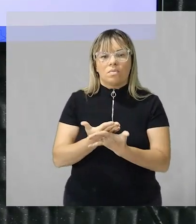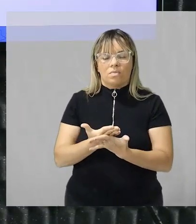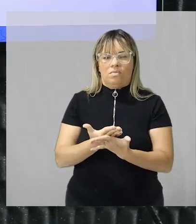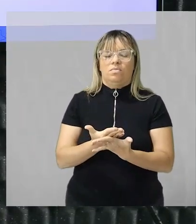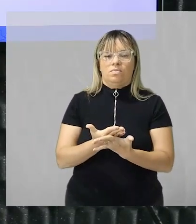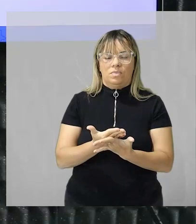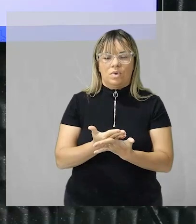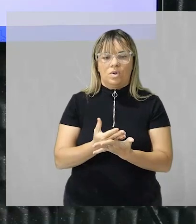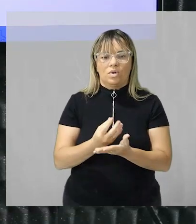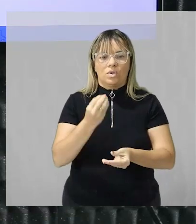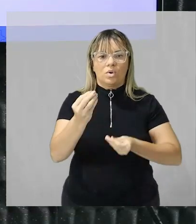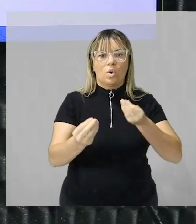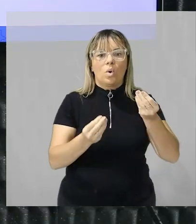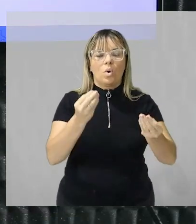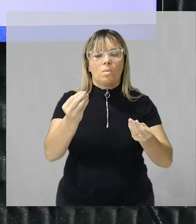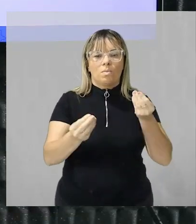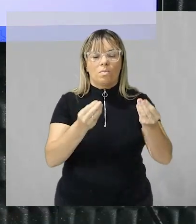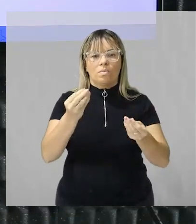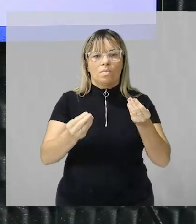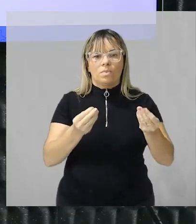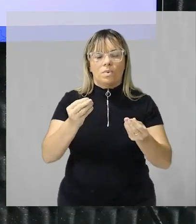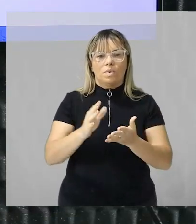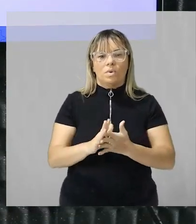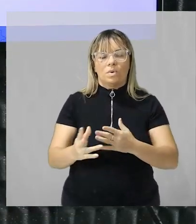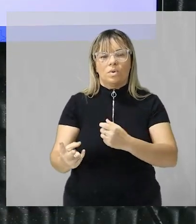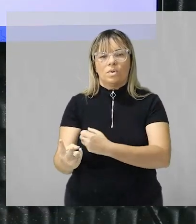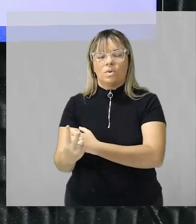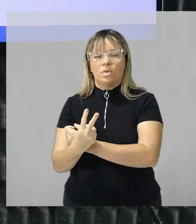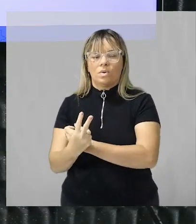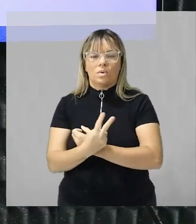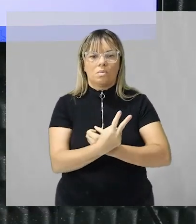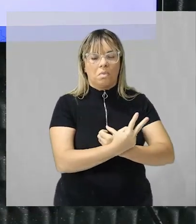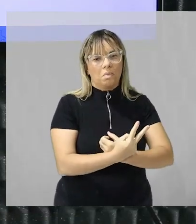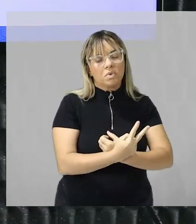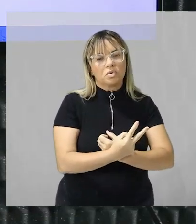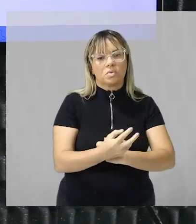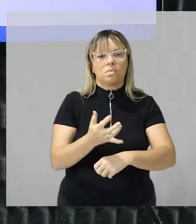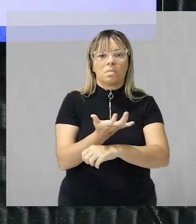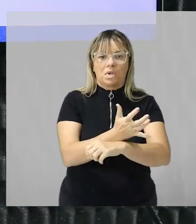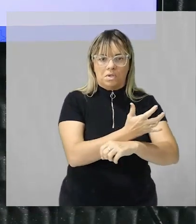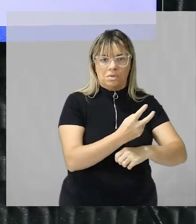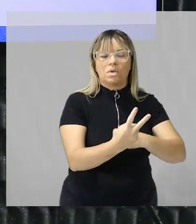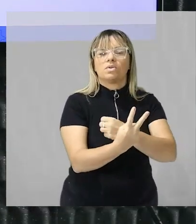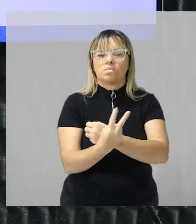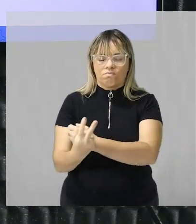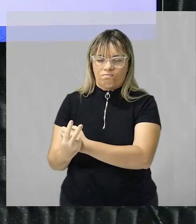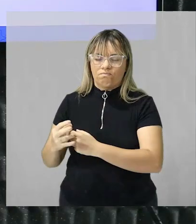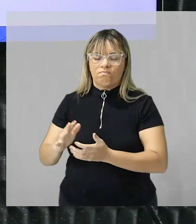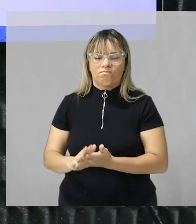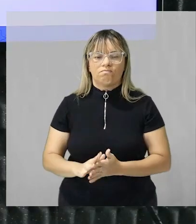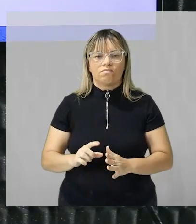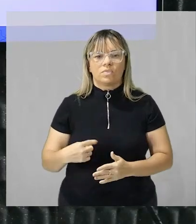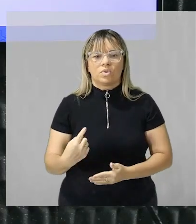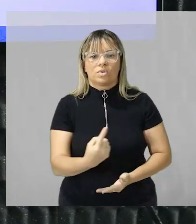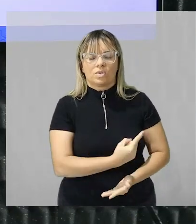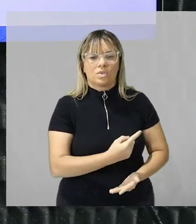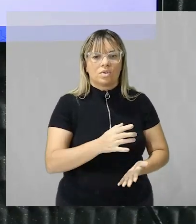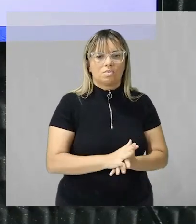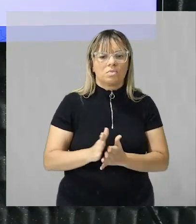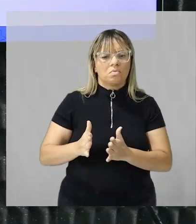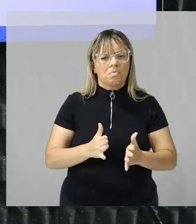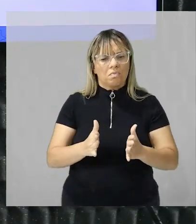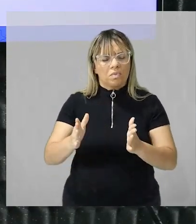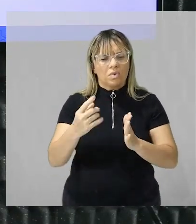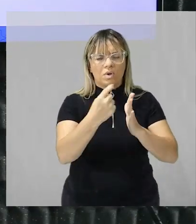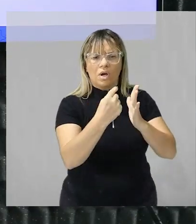uma maneira de se proteger uma plantação. Então, nós temos aí várias linhas de pesquisa dentro